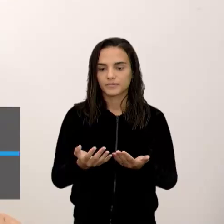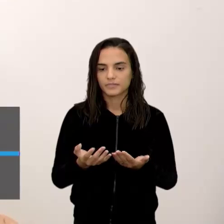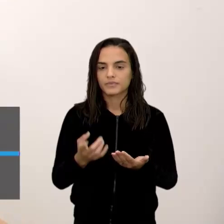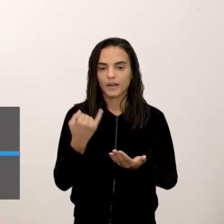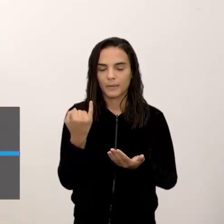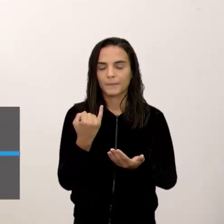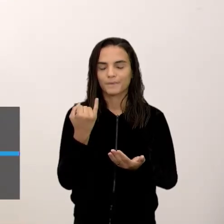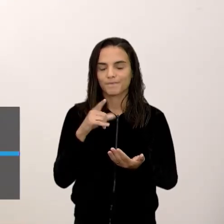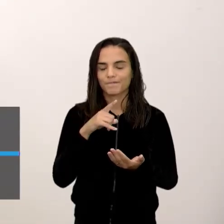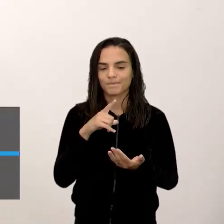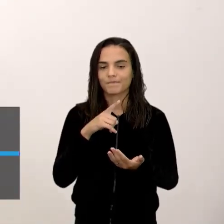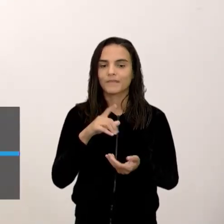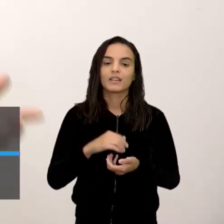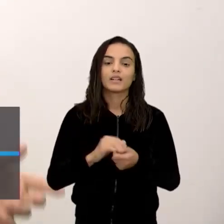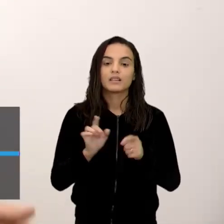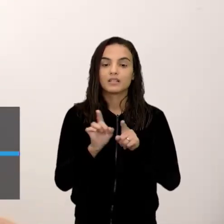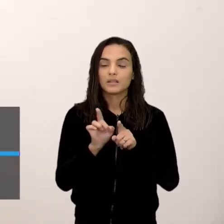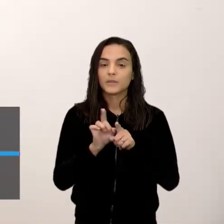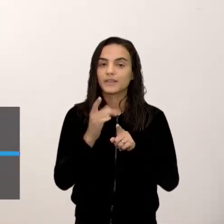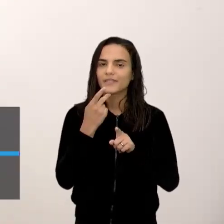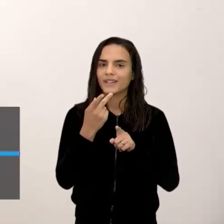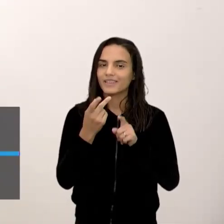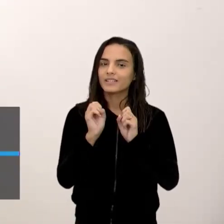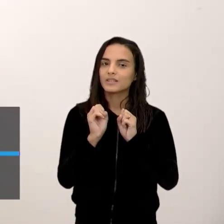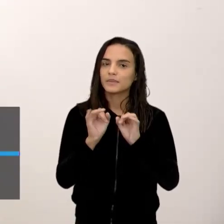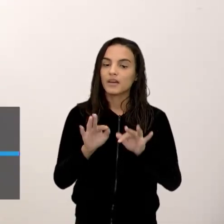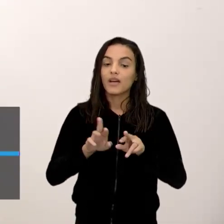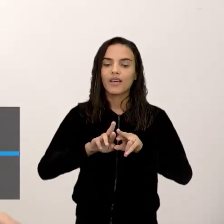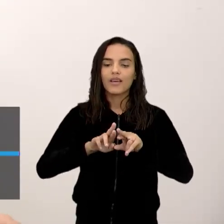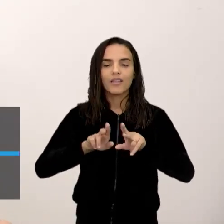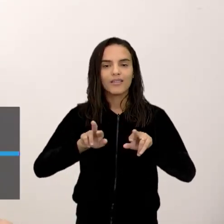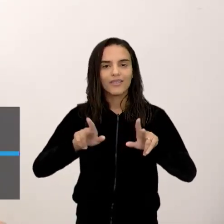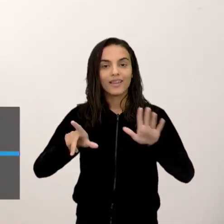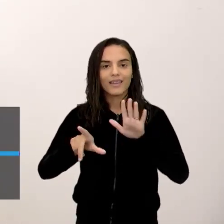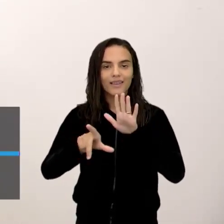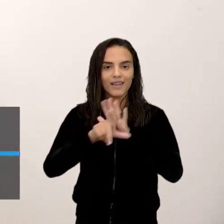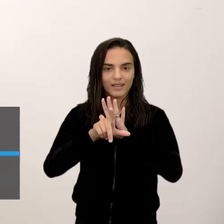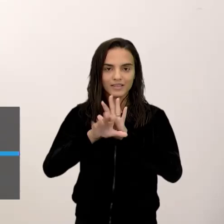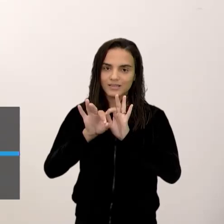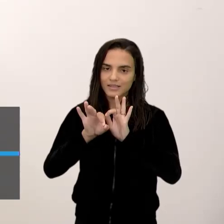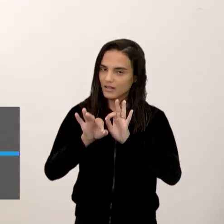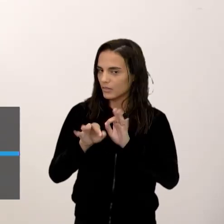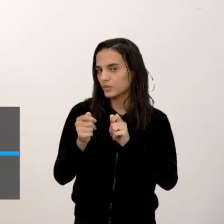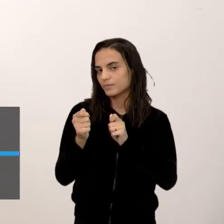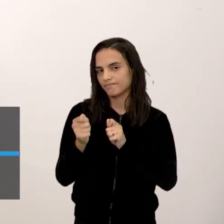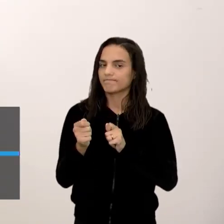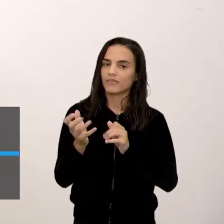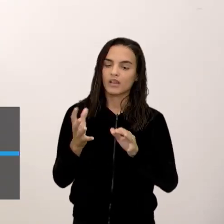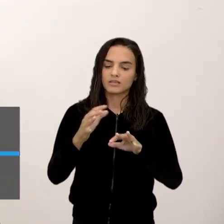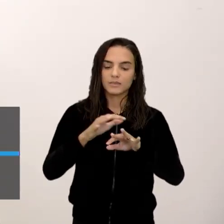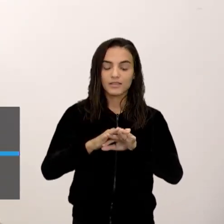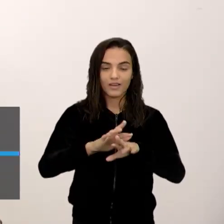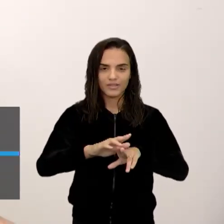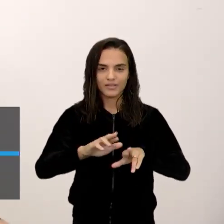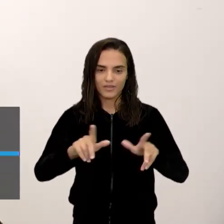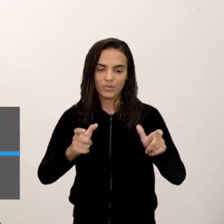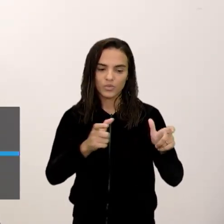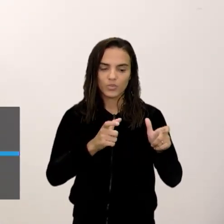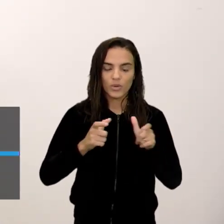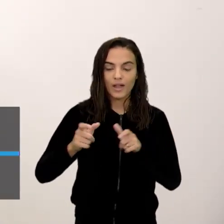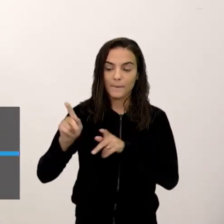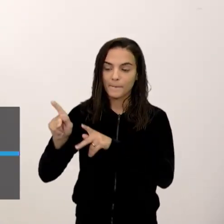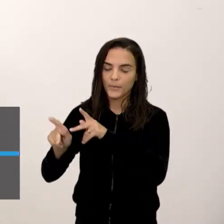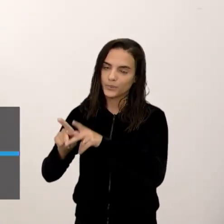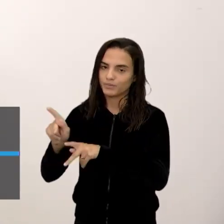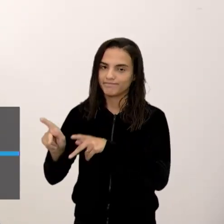muito importante. E aí também salientando que existem diversas leis que garantem, né, a acessibilidade arquitetônica nos espaços